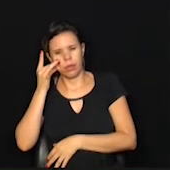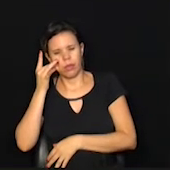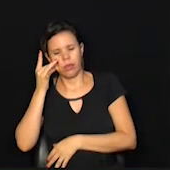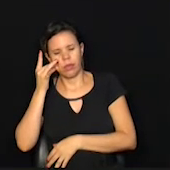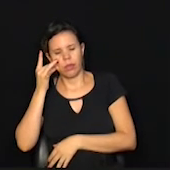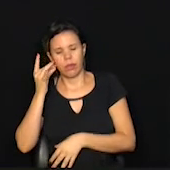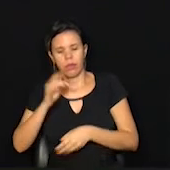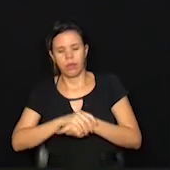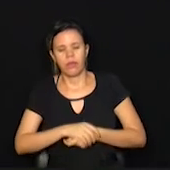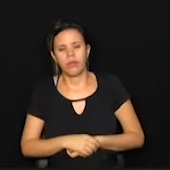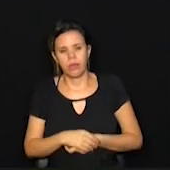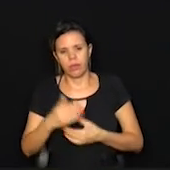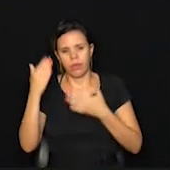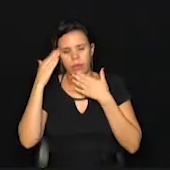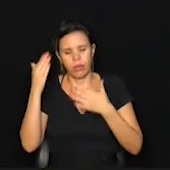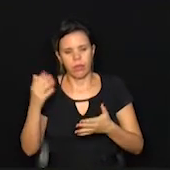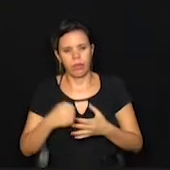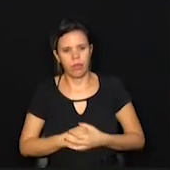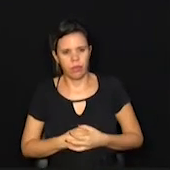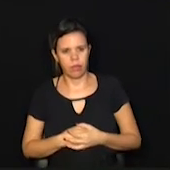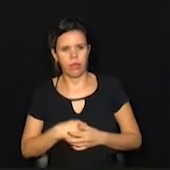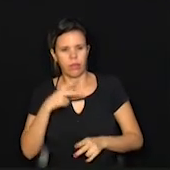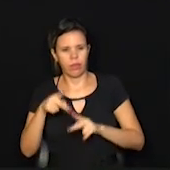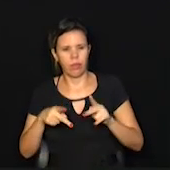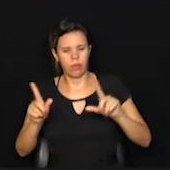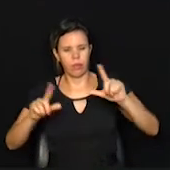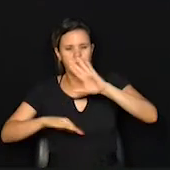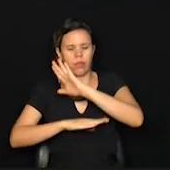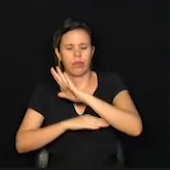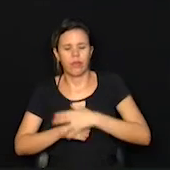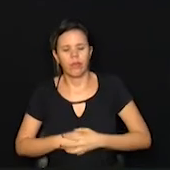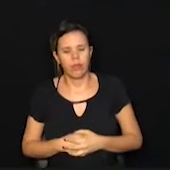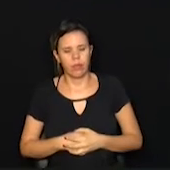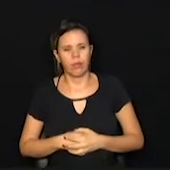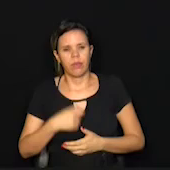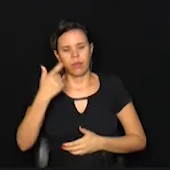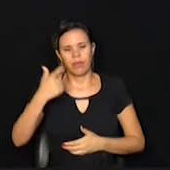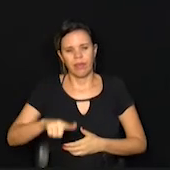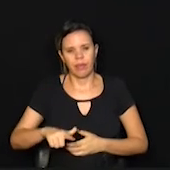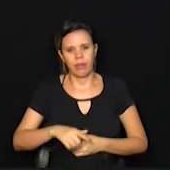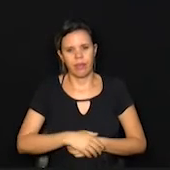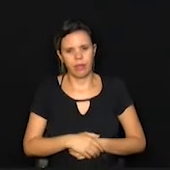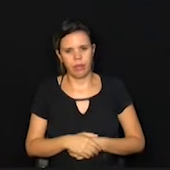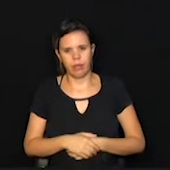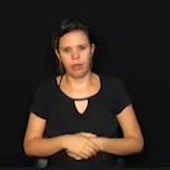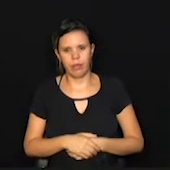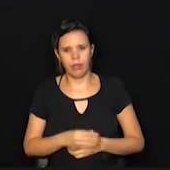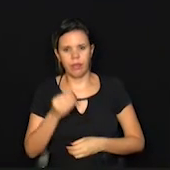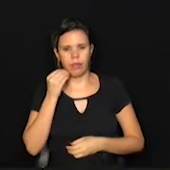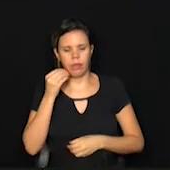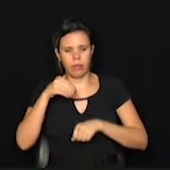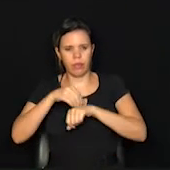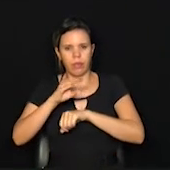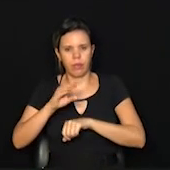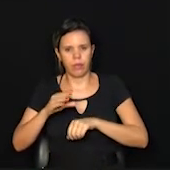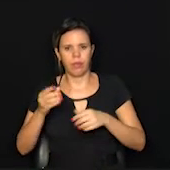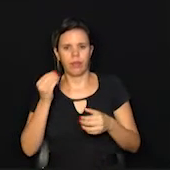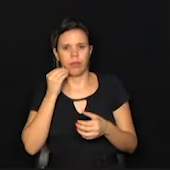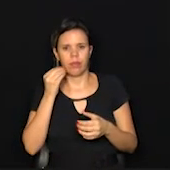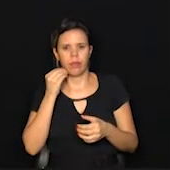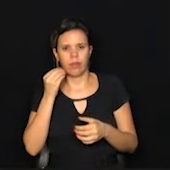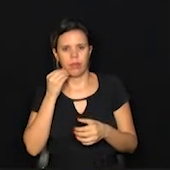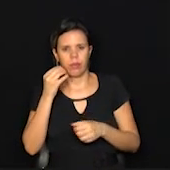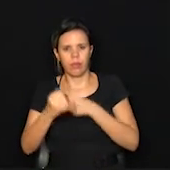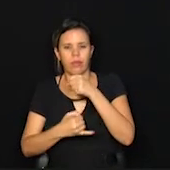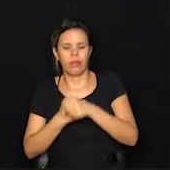é agradecer e o pessoal aqui da TV Câmara né mais uma vez que oportunizou aqui esse espaço